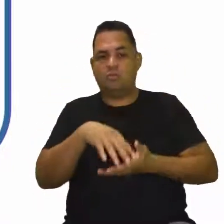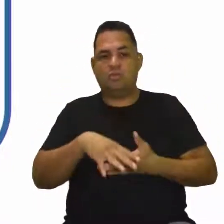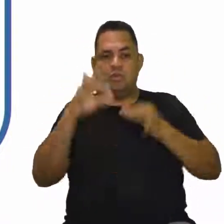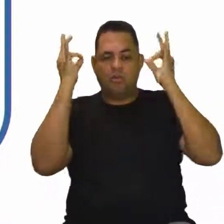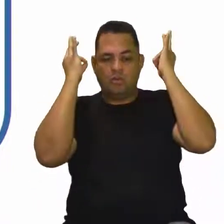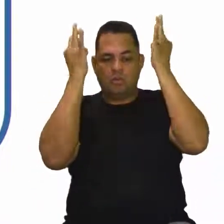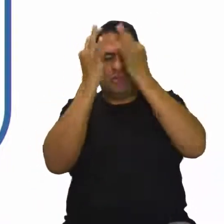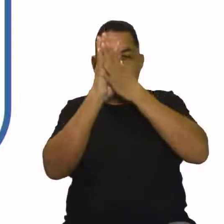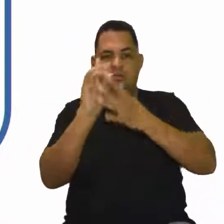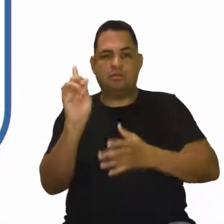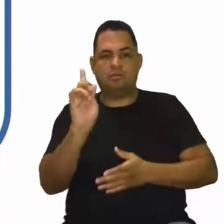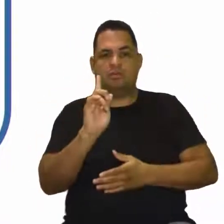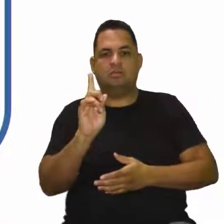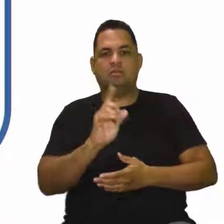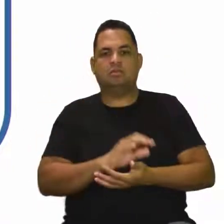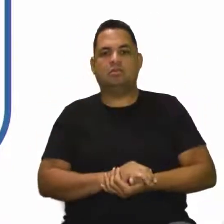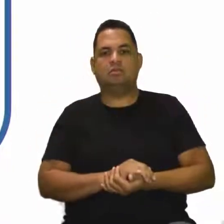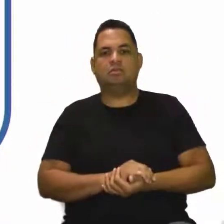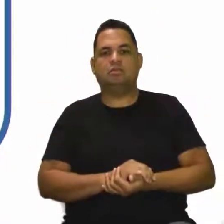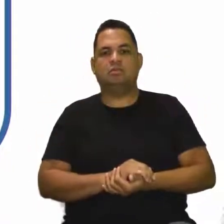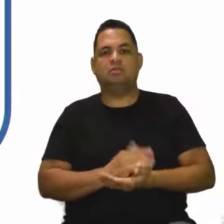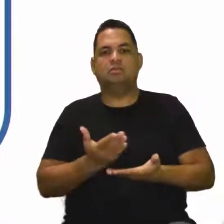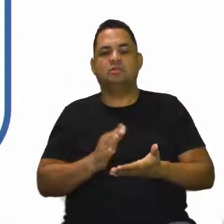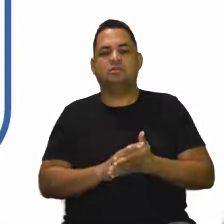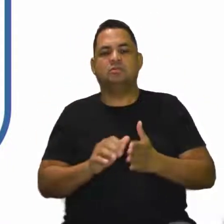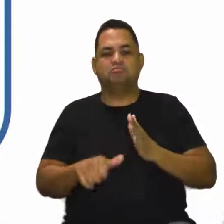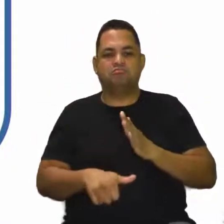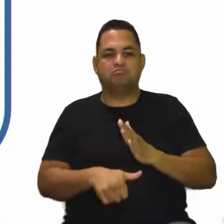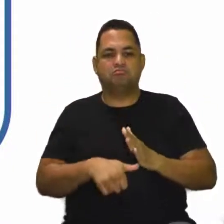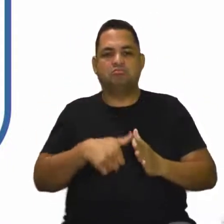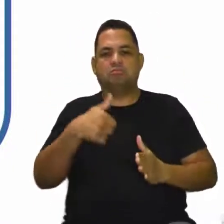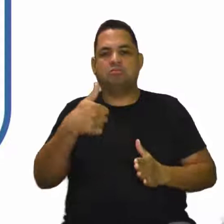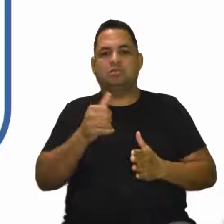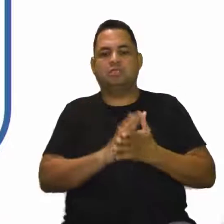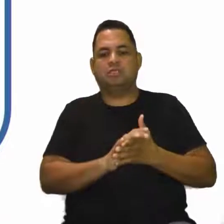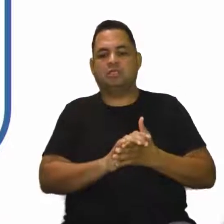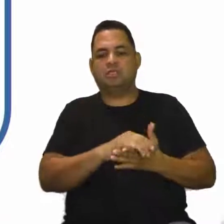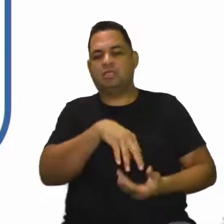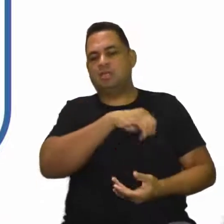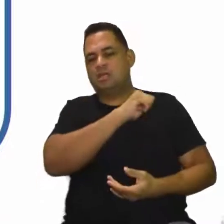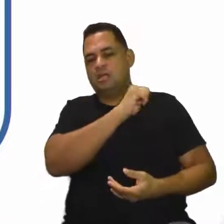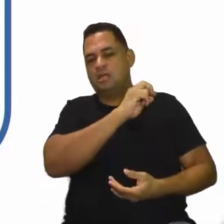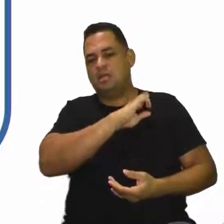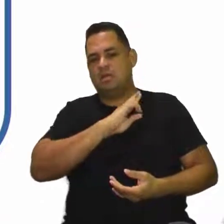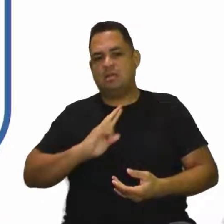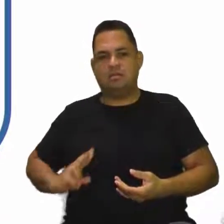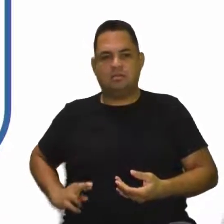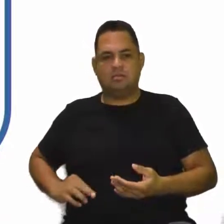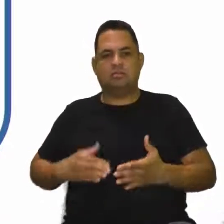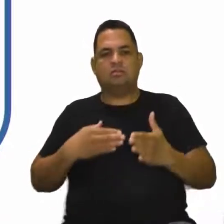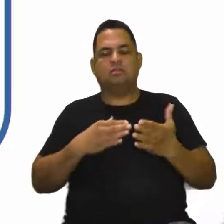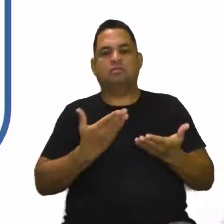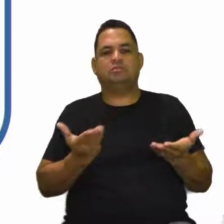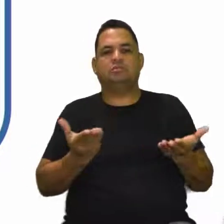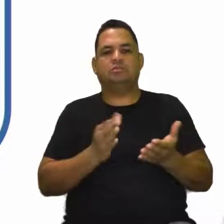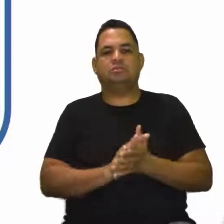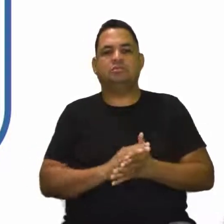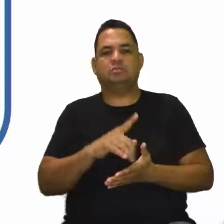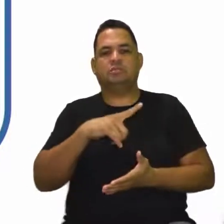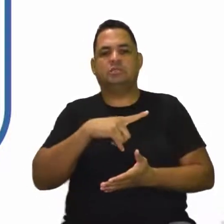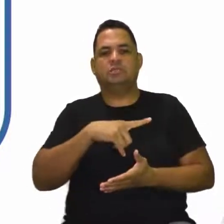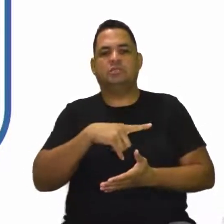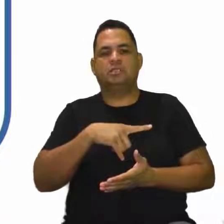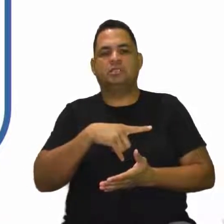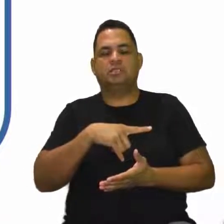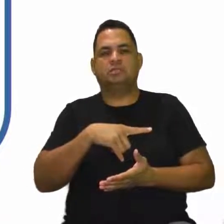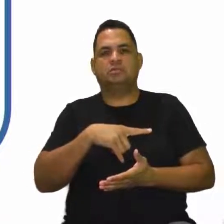Aí, nós já vamos partir para a Primeira República no Brasil, que é de 1889 a 1894, chamada de